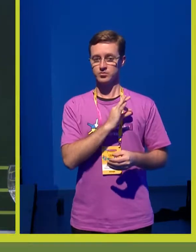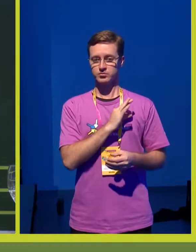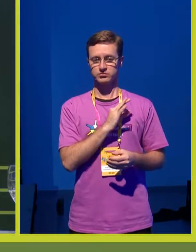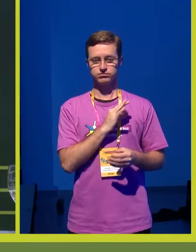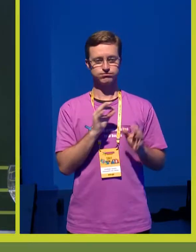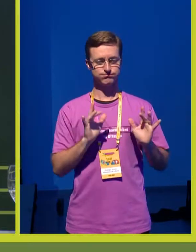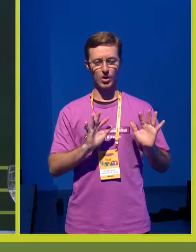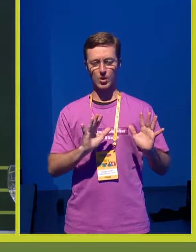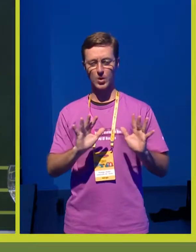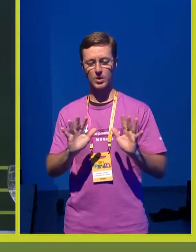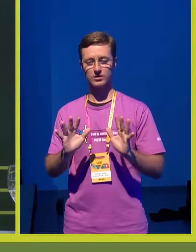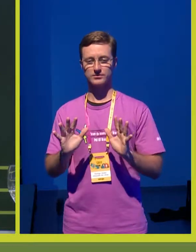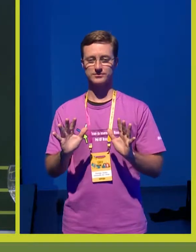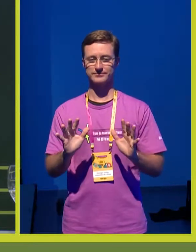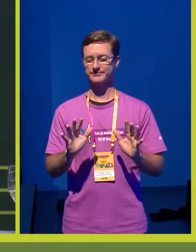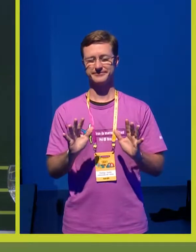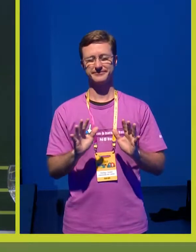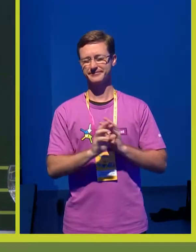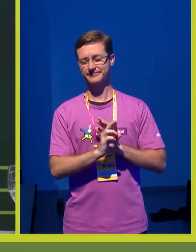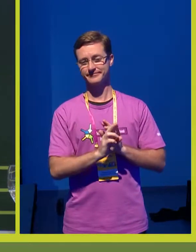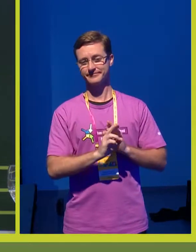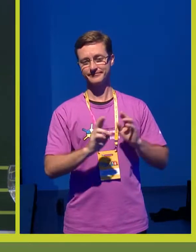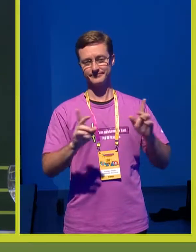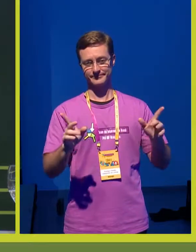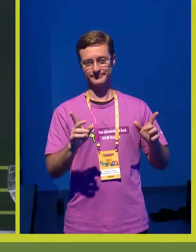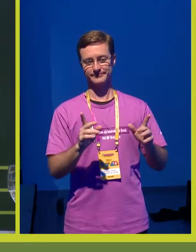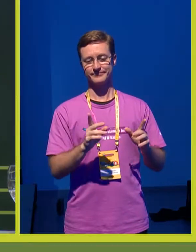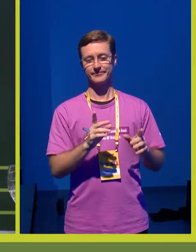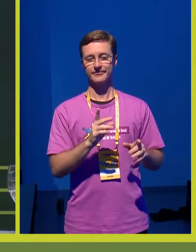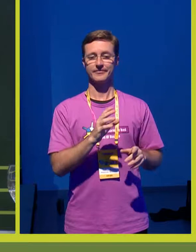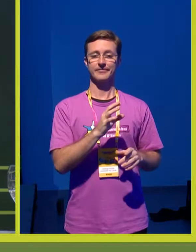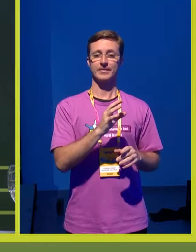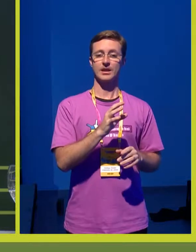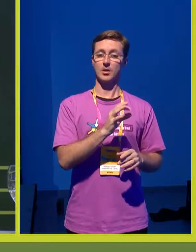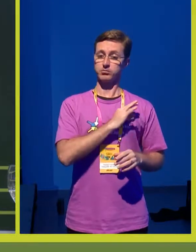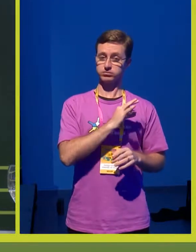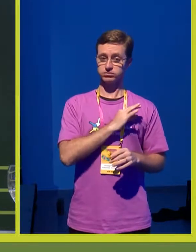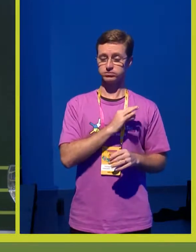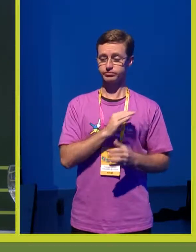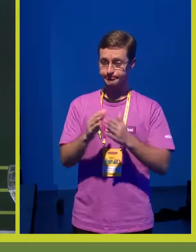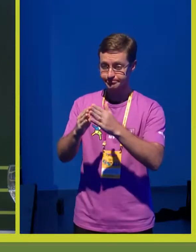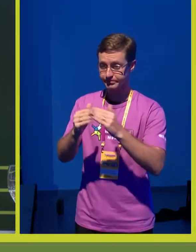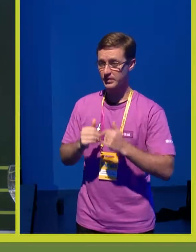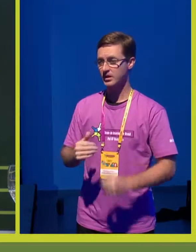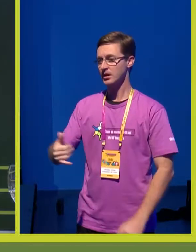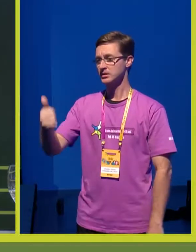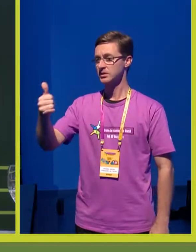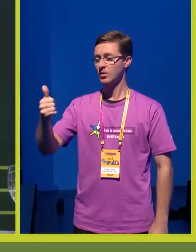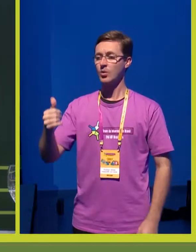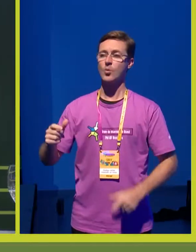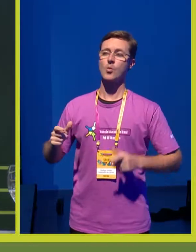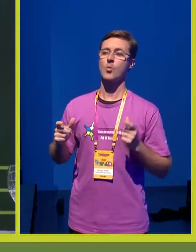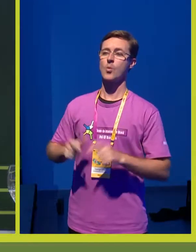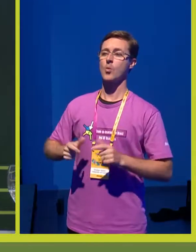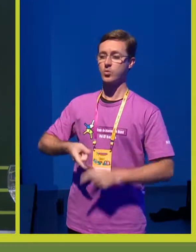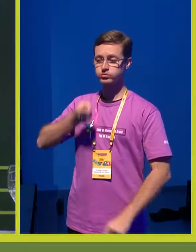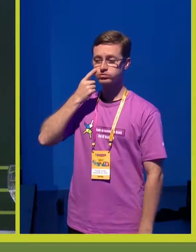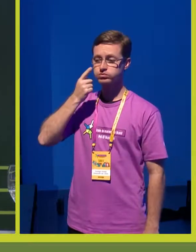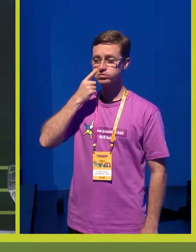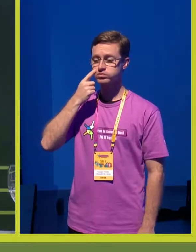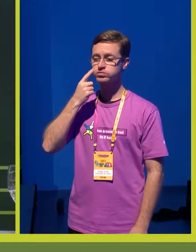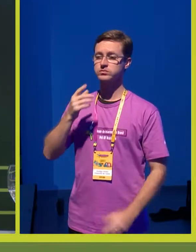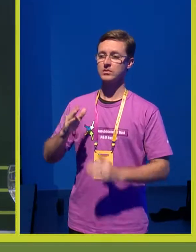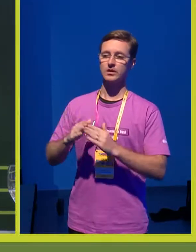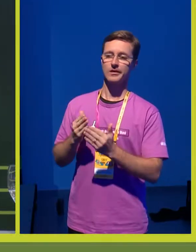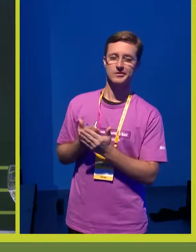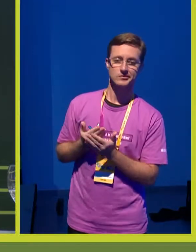ostensivo infelizmente a realidade é que a polícia pede para acessar o celular depois onde você está vindo eu estou vindo do colégio eu estou vindo